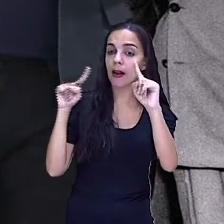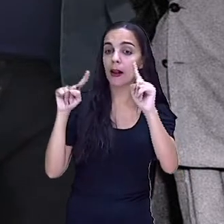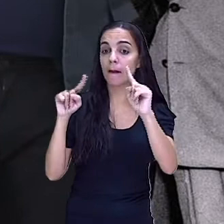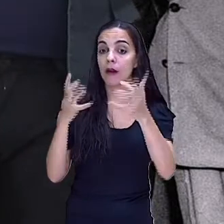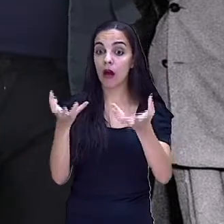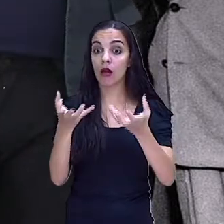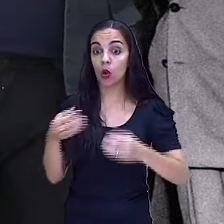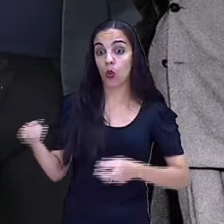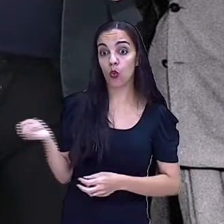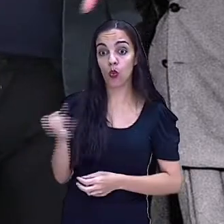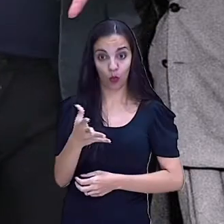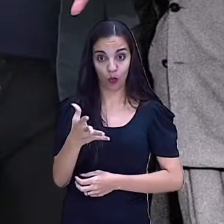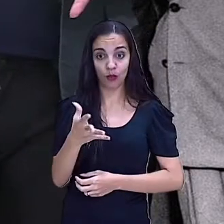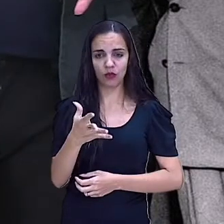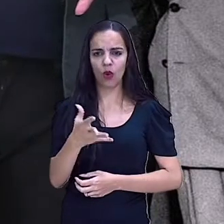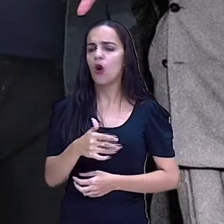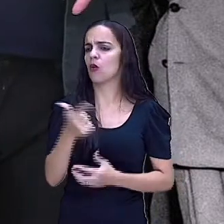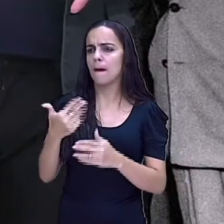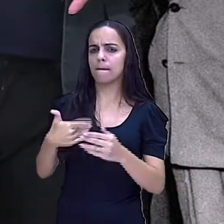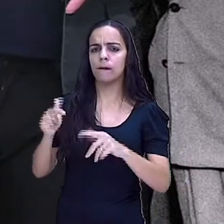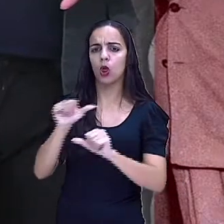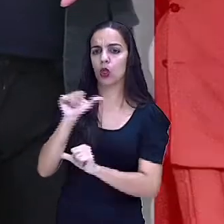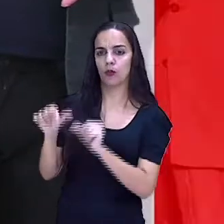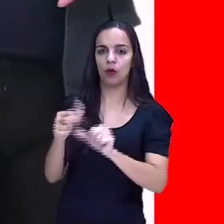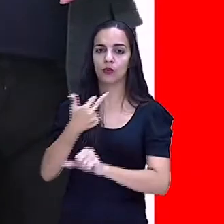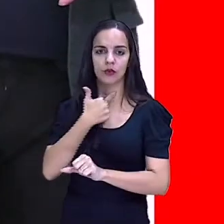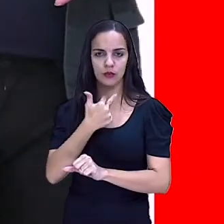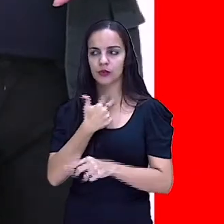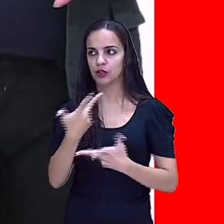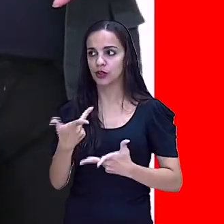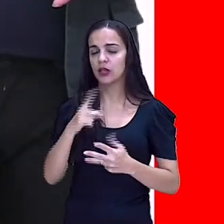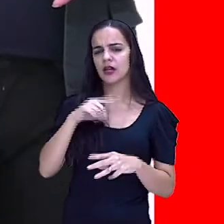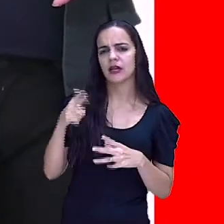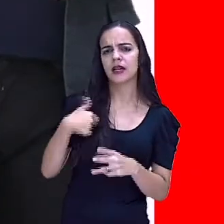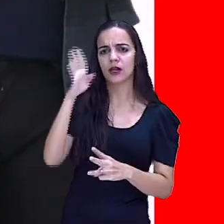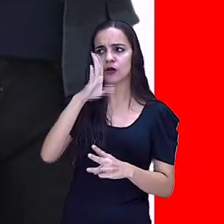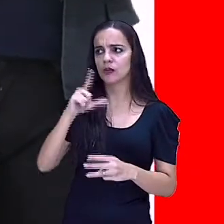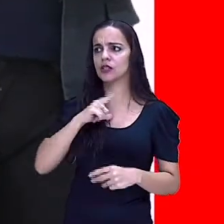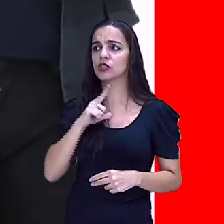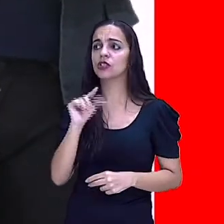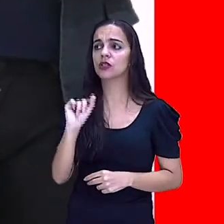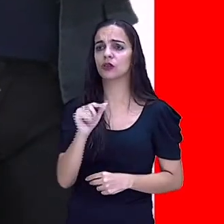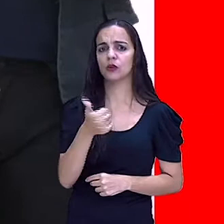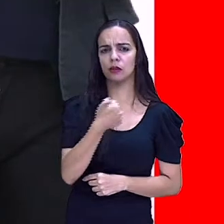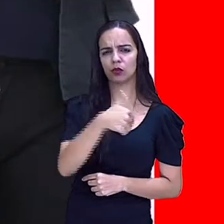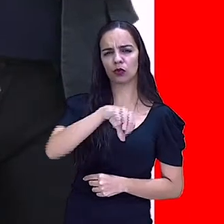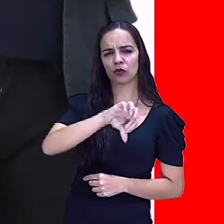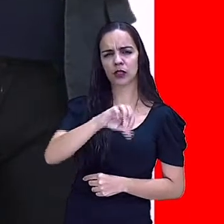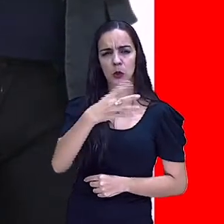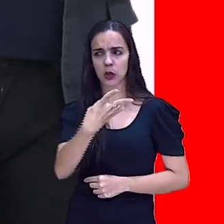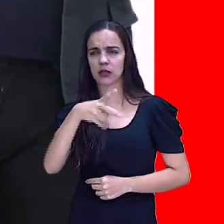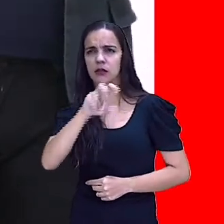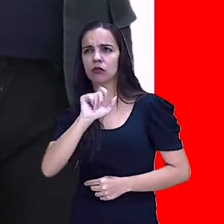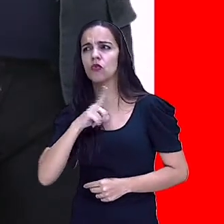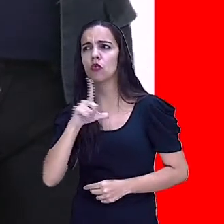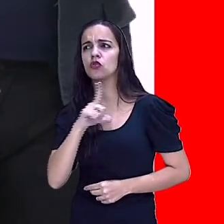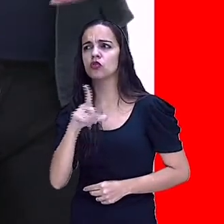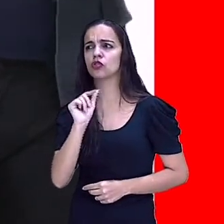a garantia de que a eleição presidencial aqui seria realizada em 1945, a